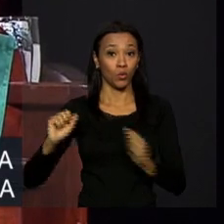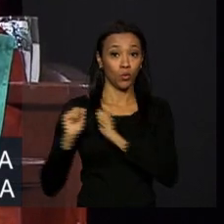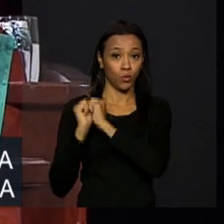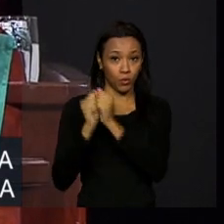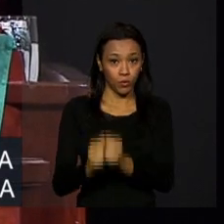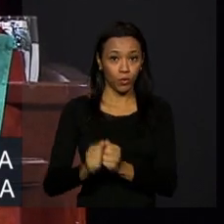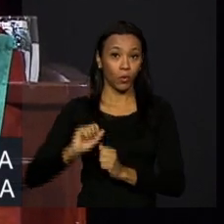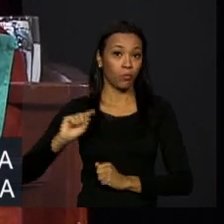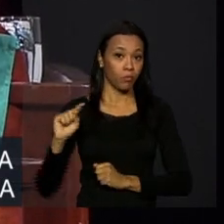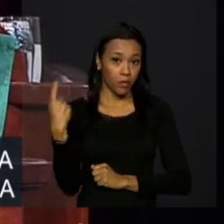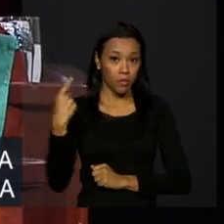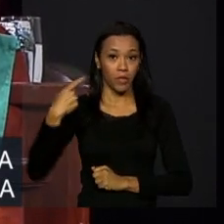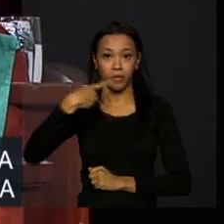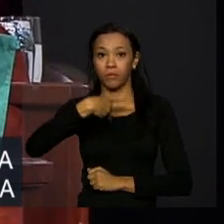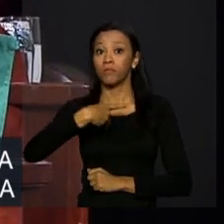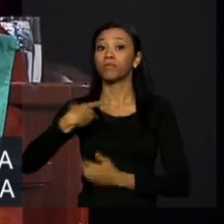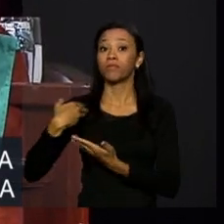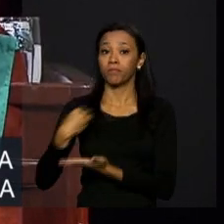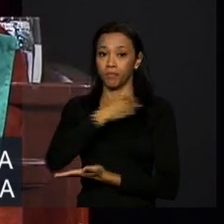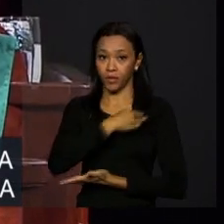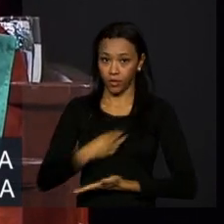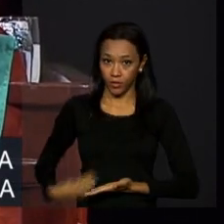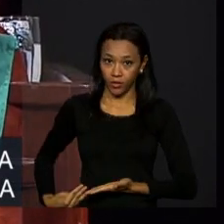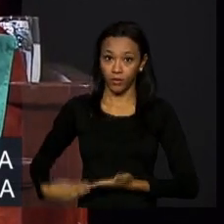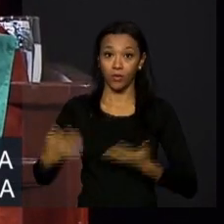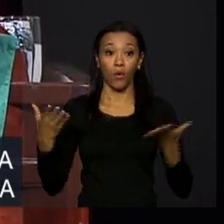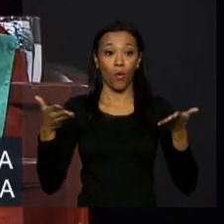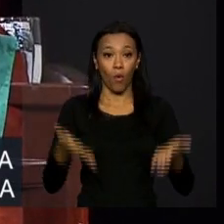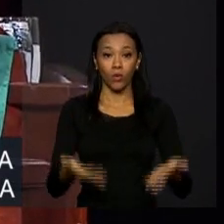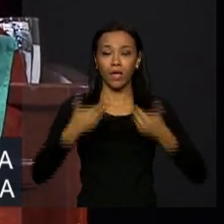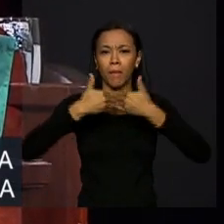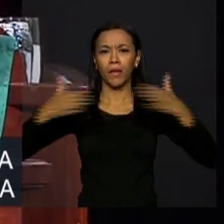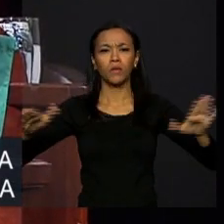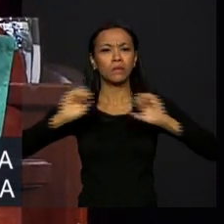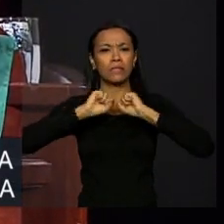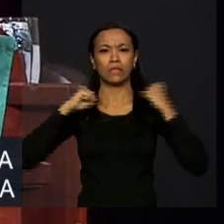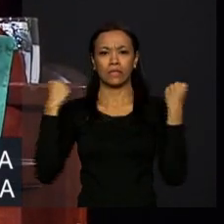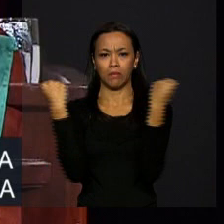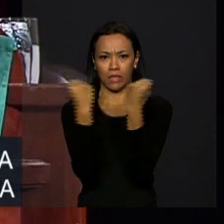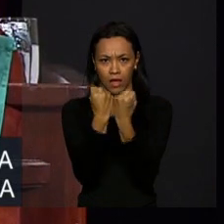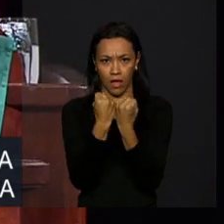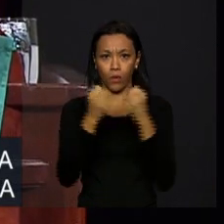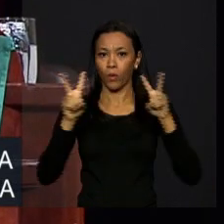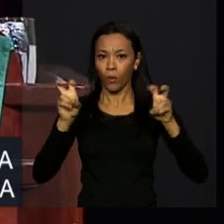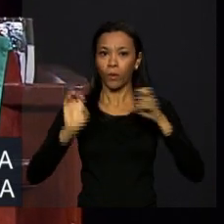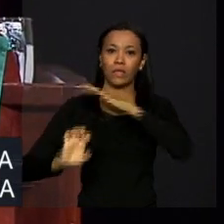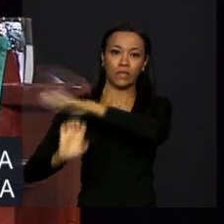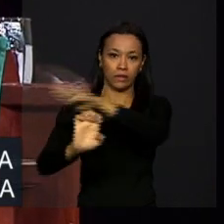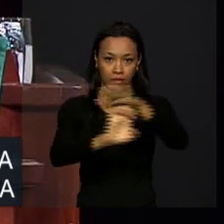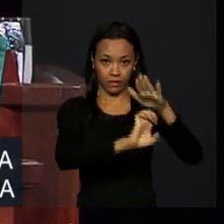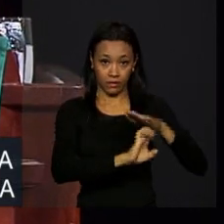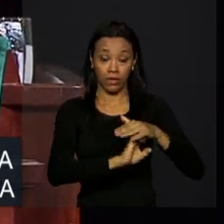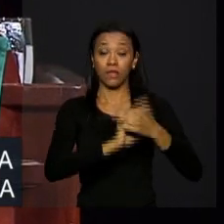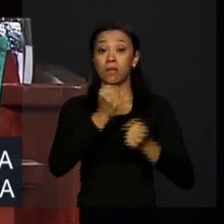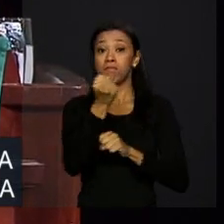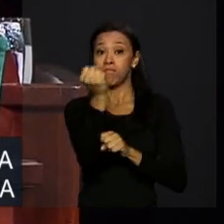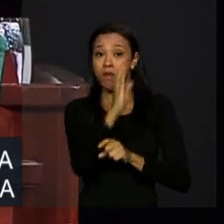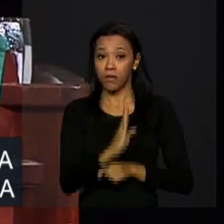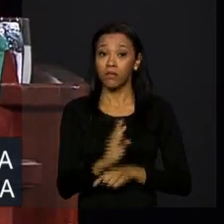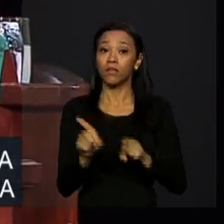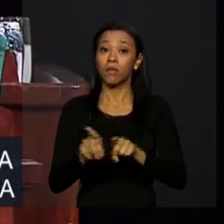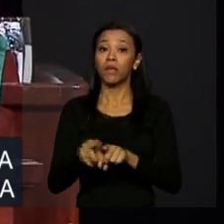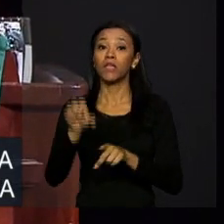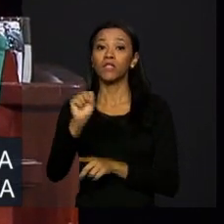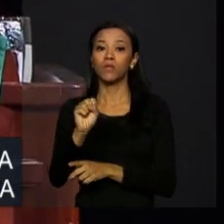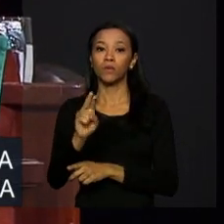ministro L da abertura desse seminário Empresarial Suécia Brasil eu